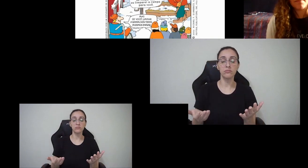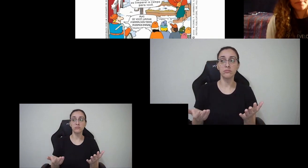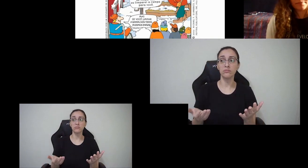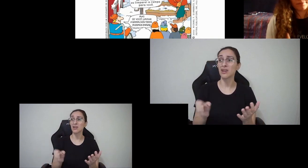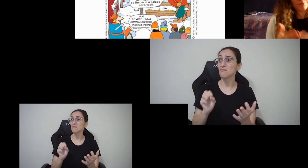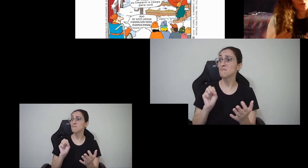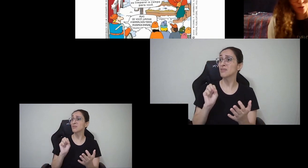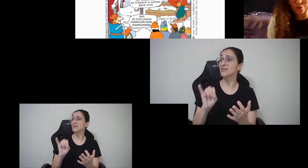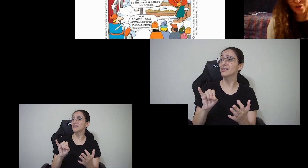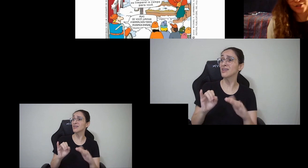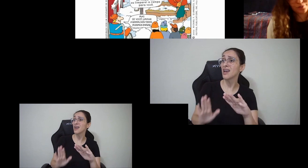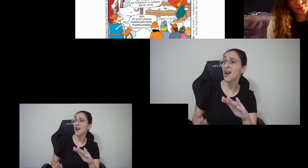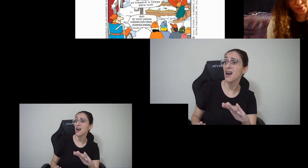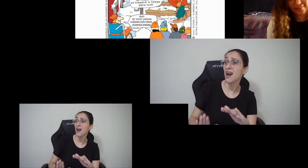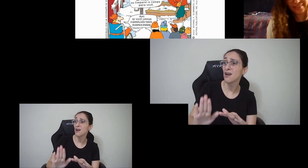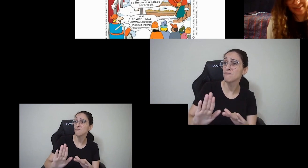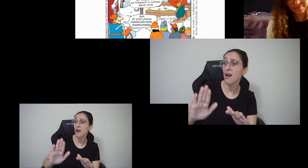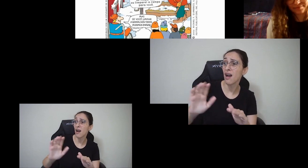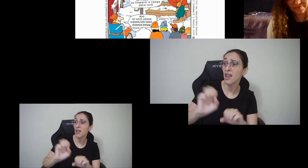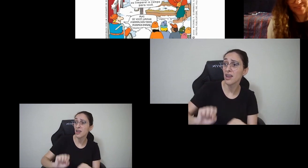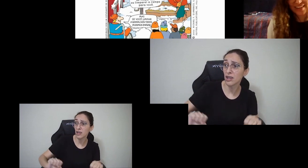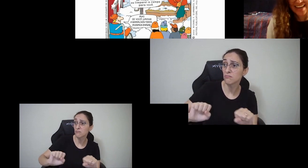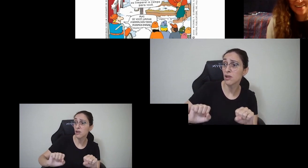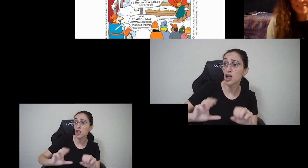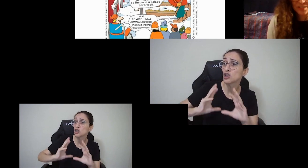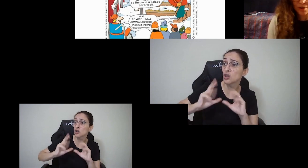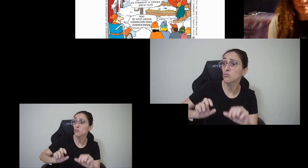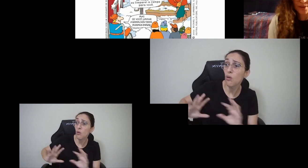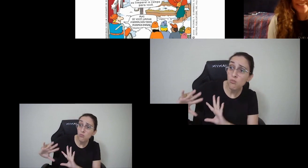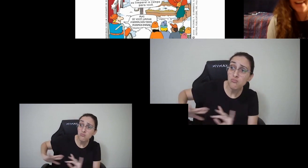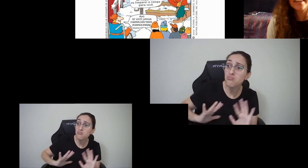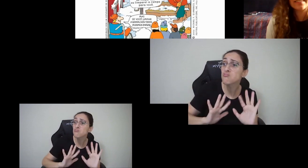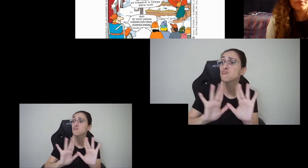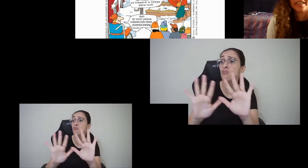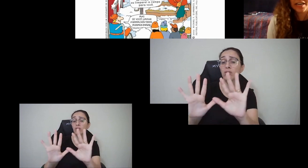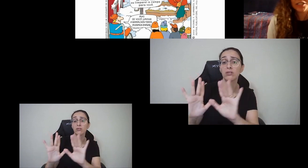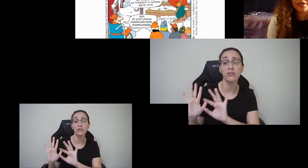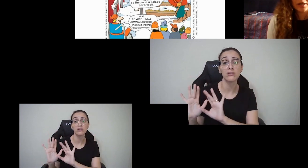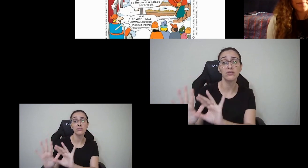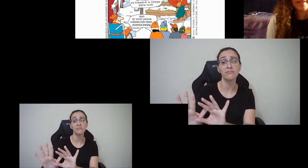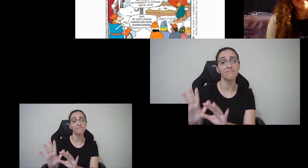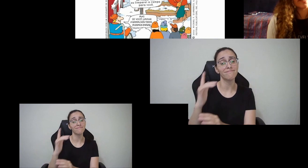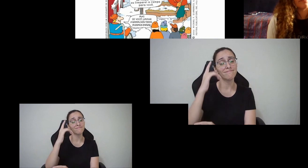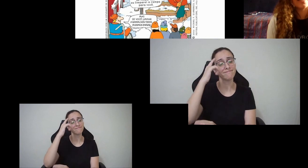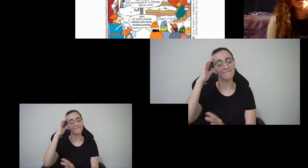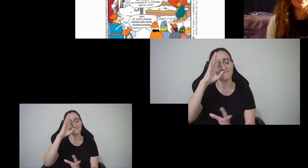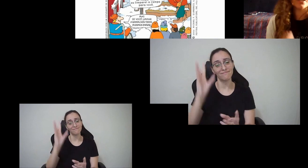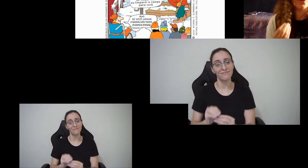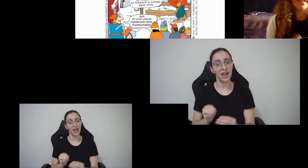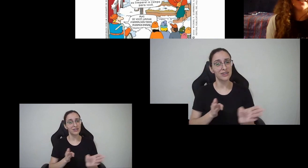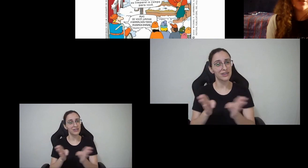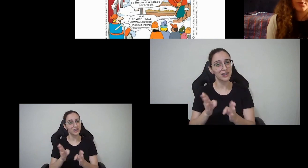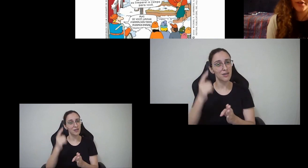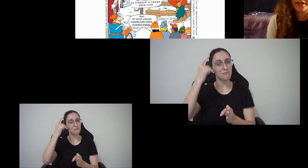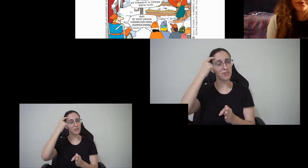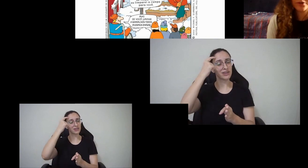limpar a rampa, todos nós vamos poder entrar. E vocês possam pensar em acessibilidade. Pensem em acessibilidade desde